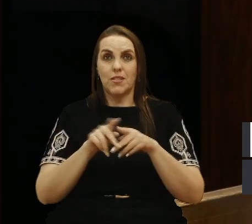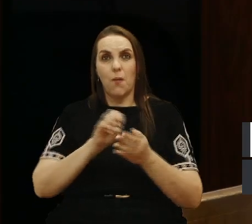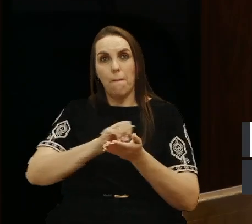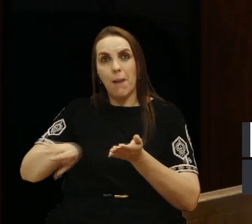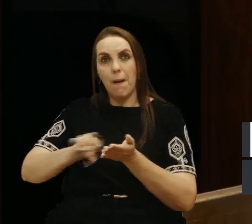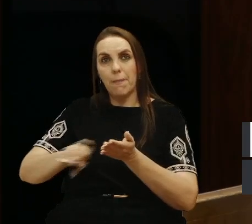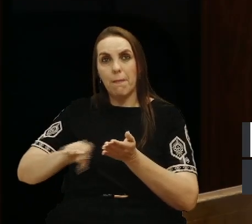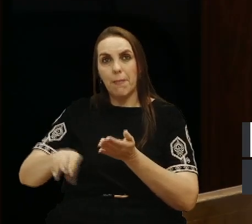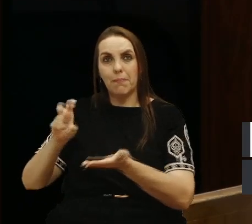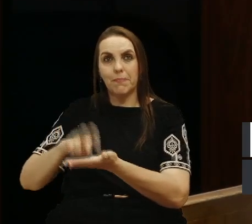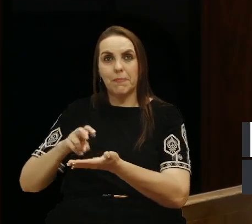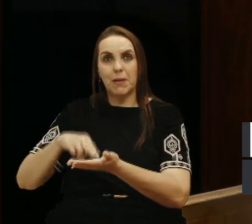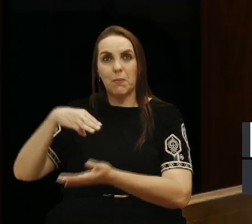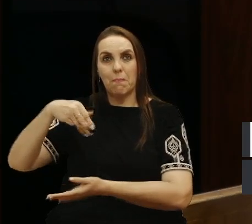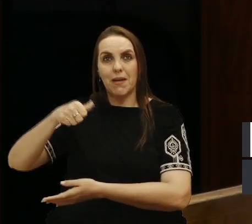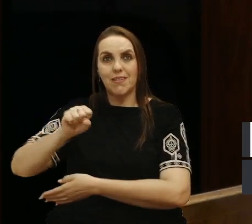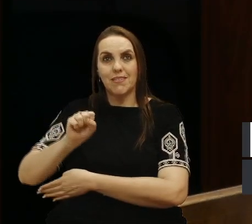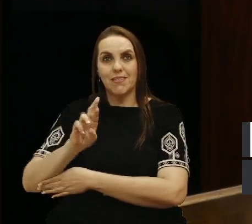Master.